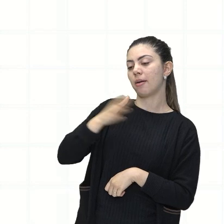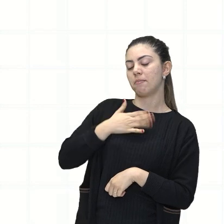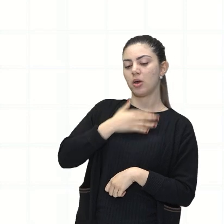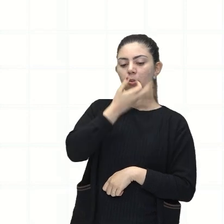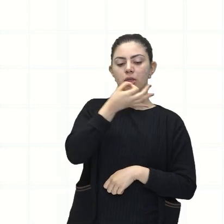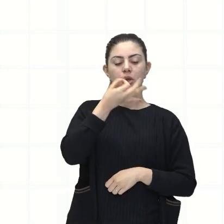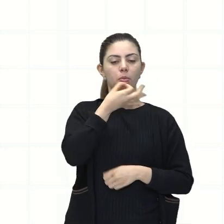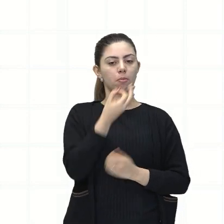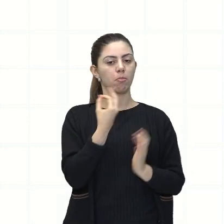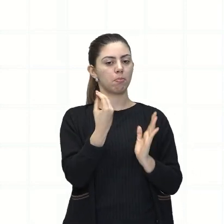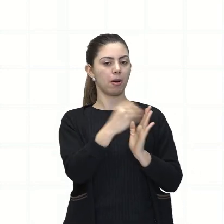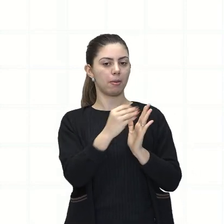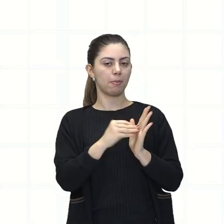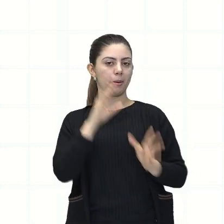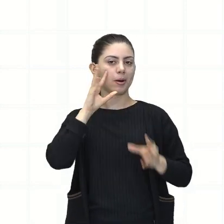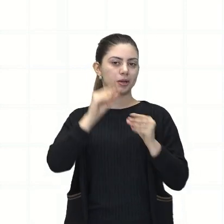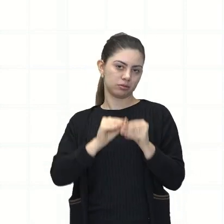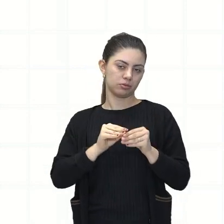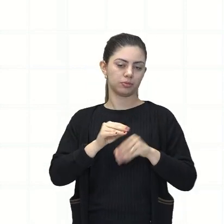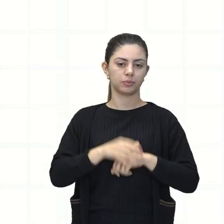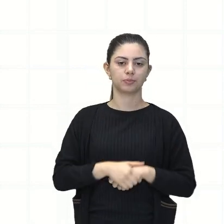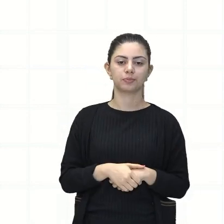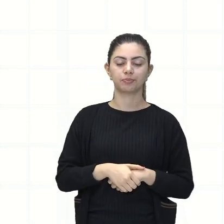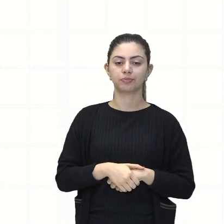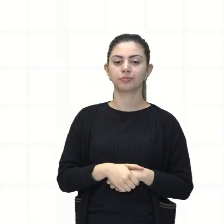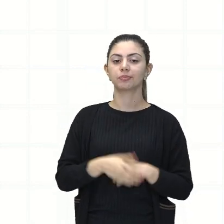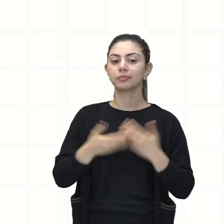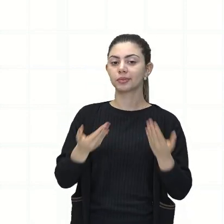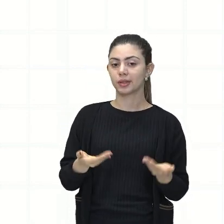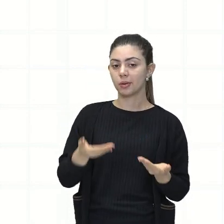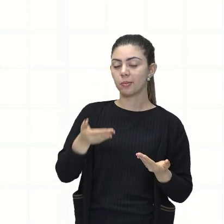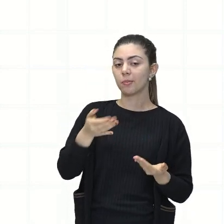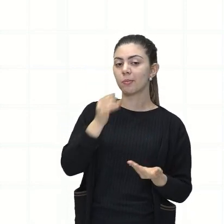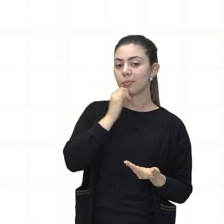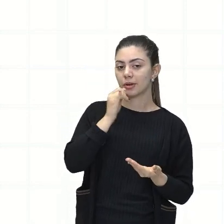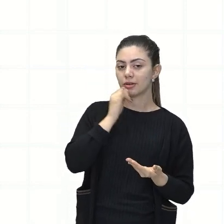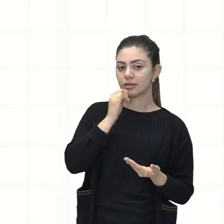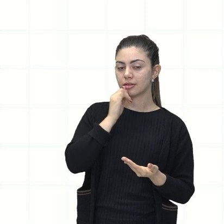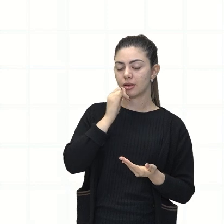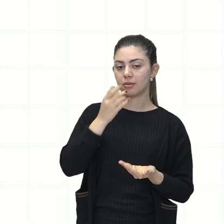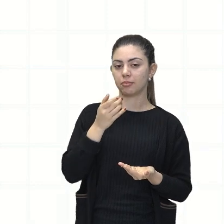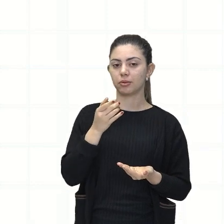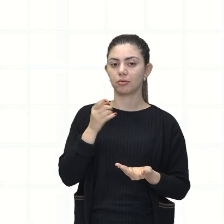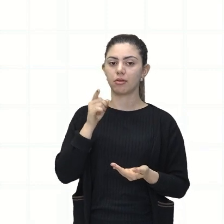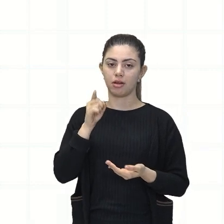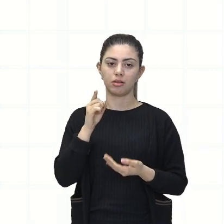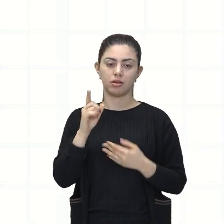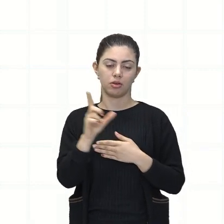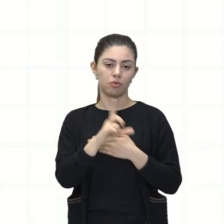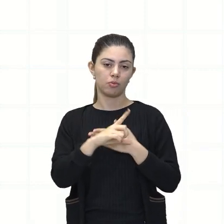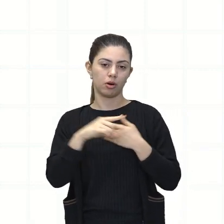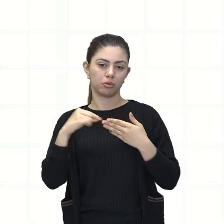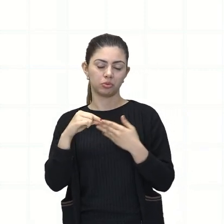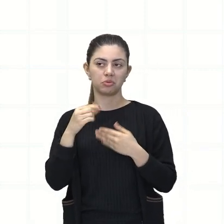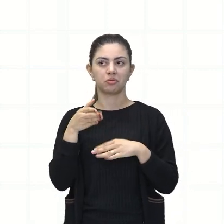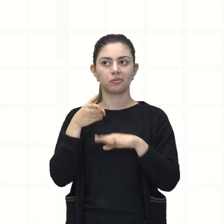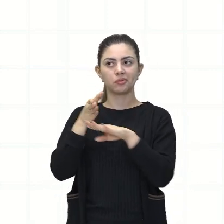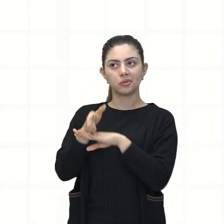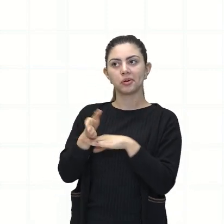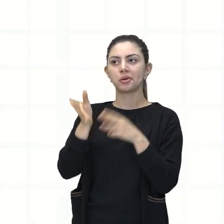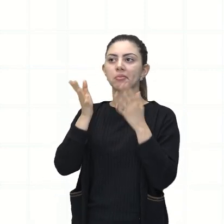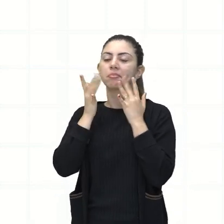etc. Então, por exemplo, este review aí, o autor deste review foi lá assistir uma peça